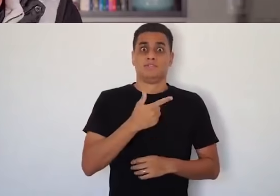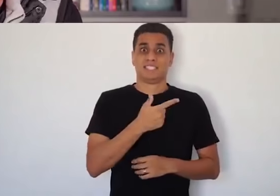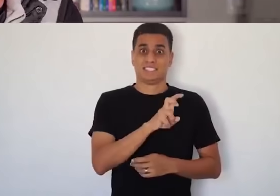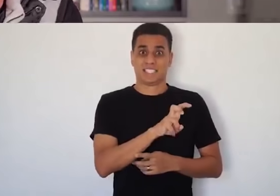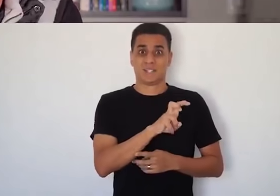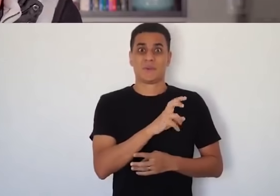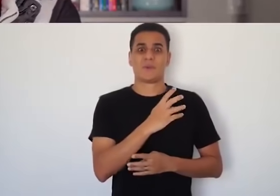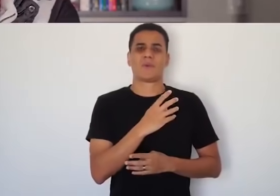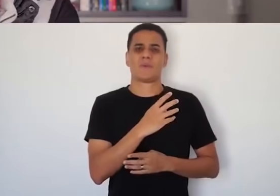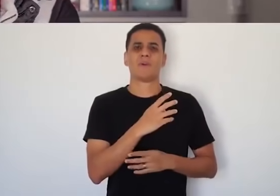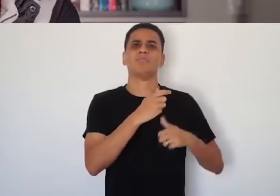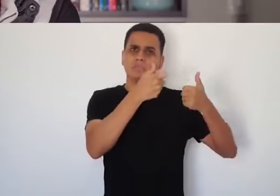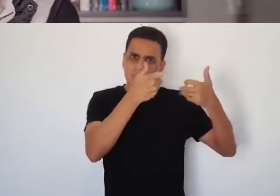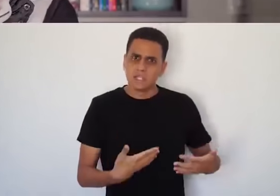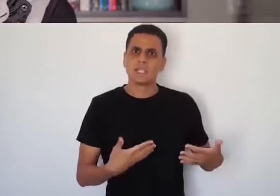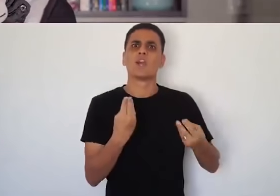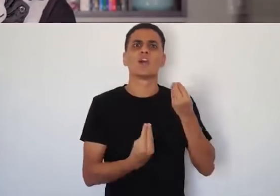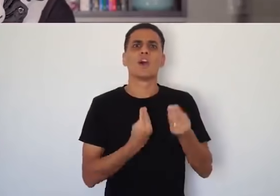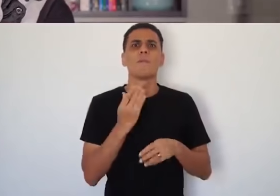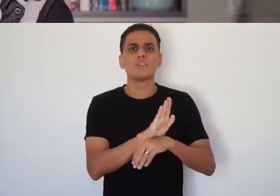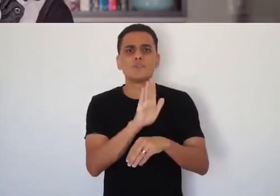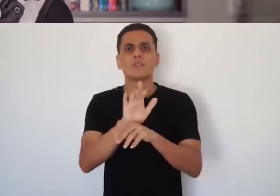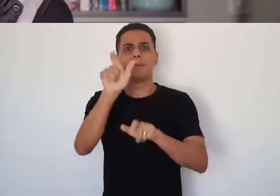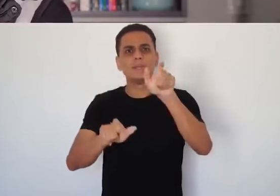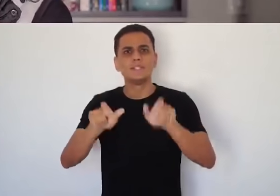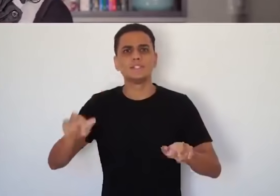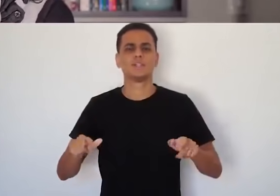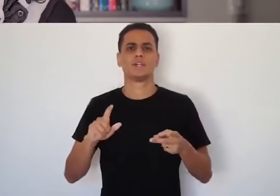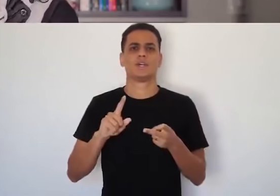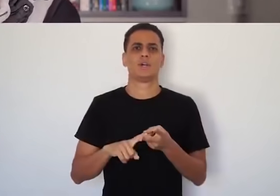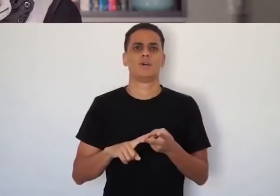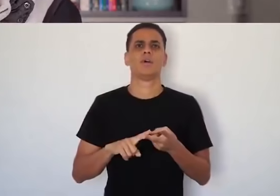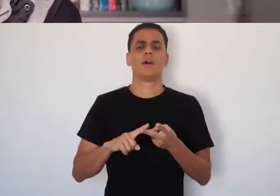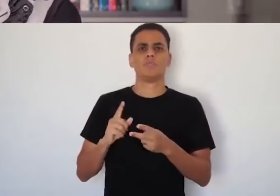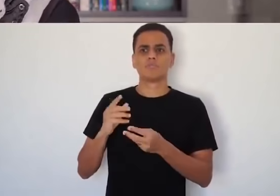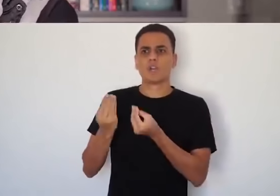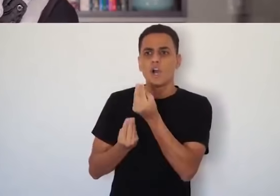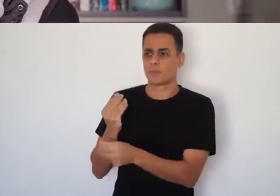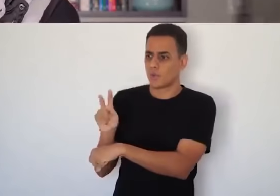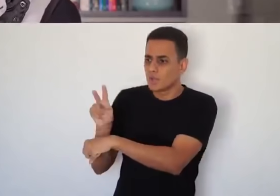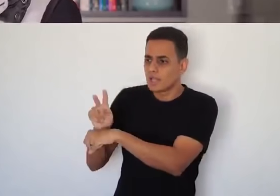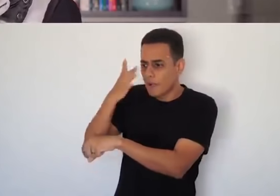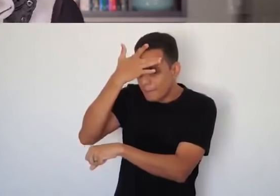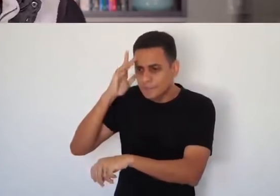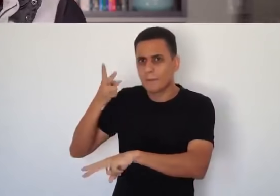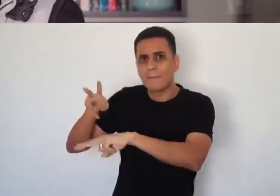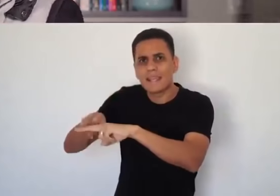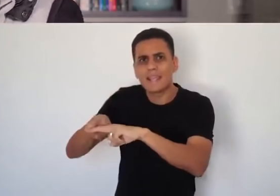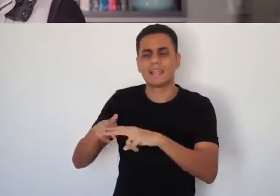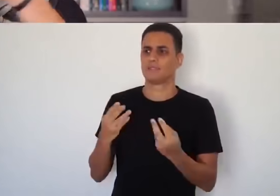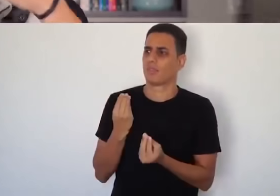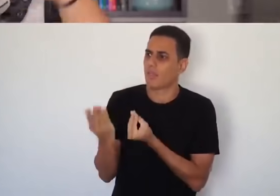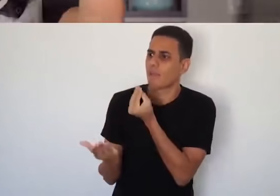assim: acaso a fé pode salvá-lo? Se o irmão ou irmã estiver passando necessidade de roupas e alimento, e nós